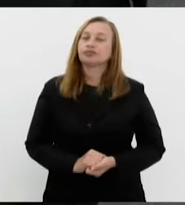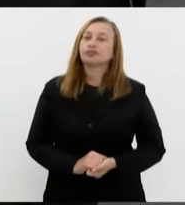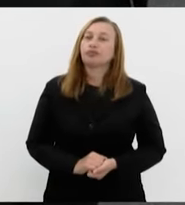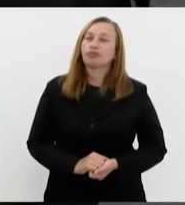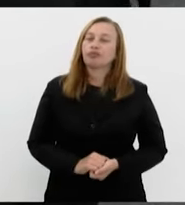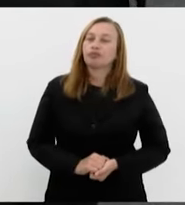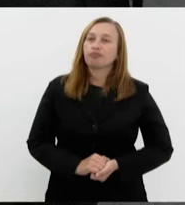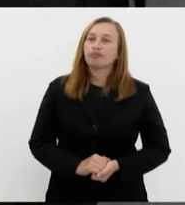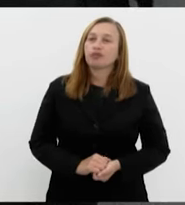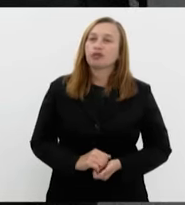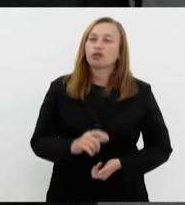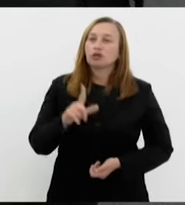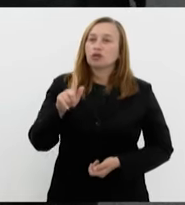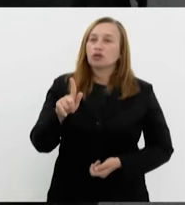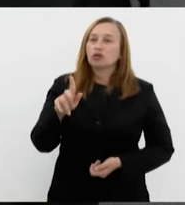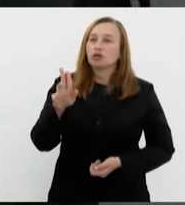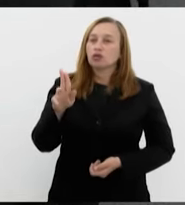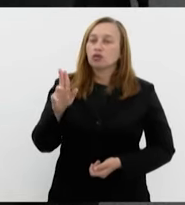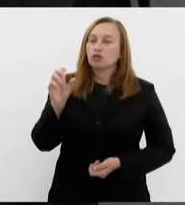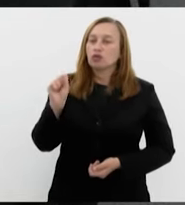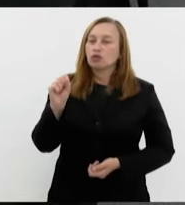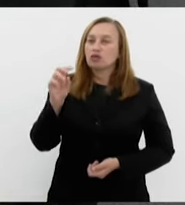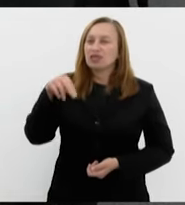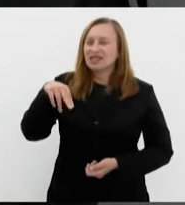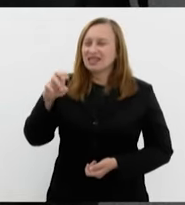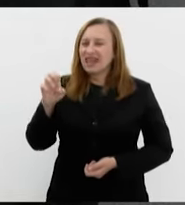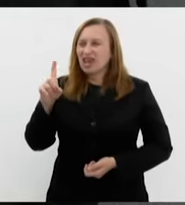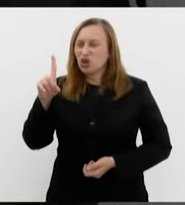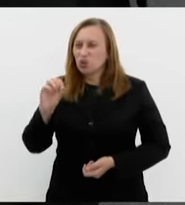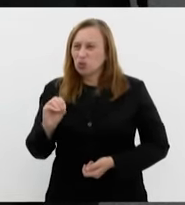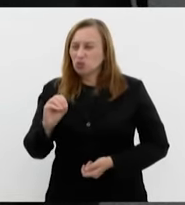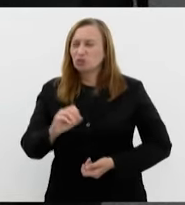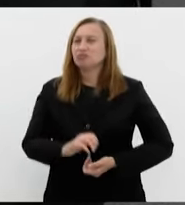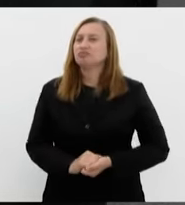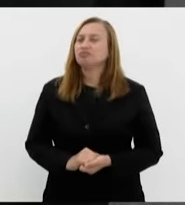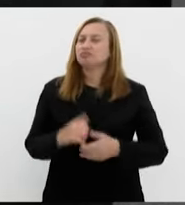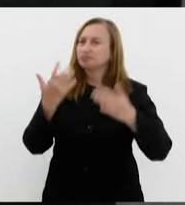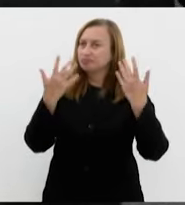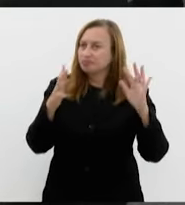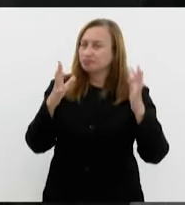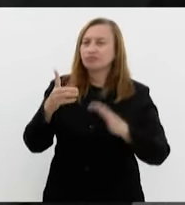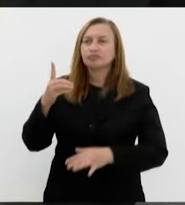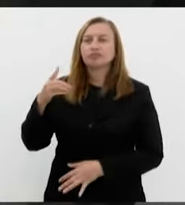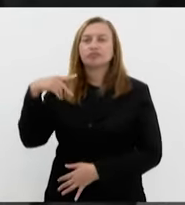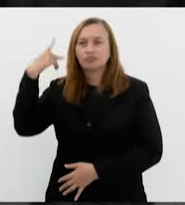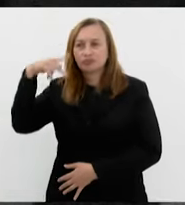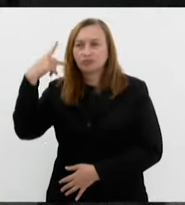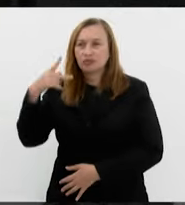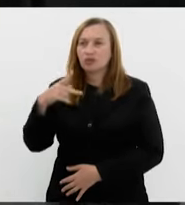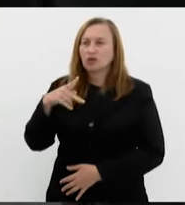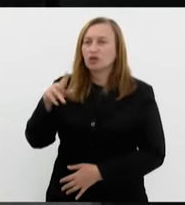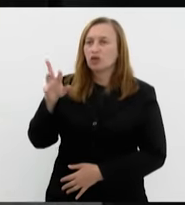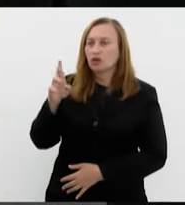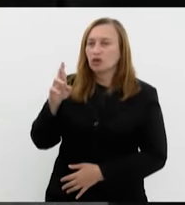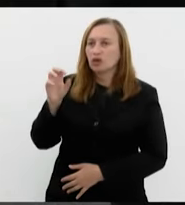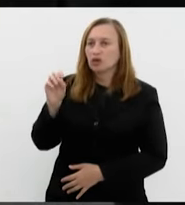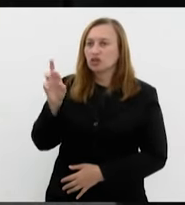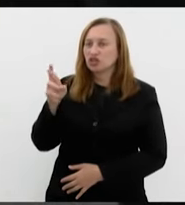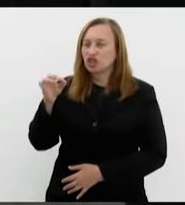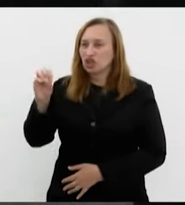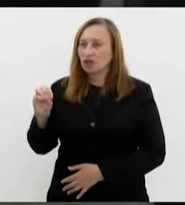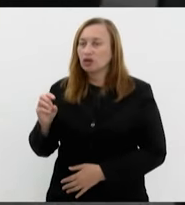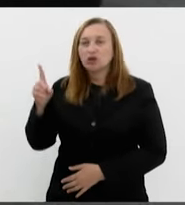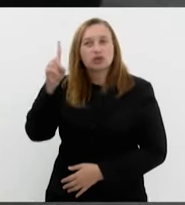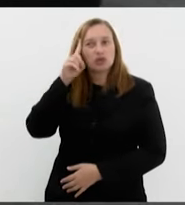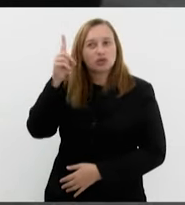Coronel Busnello, o nosso desejo de pronta recuperação. Parabenizar o vereador Rogério Amorim pelo seu atendimento. Todo dia sai da Câmara,